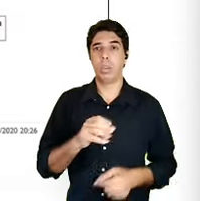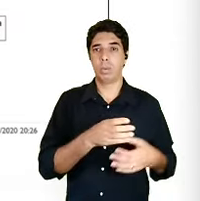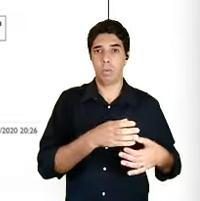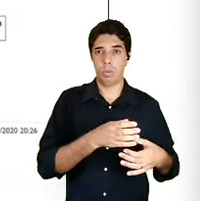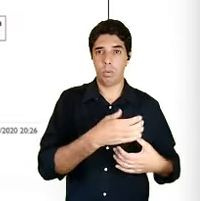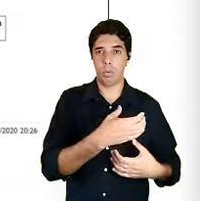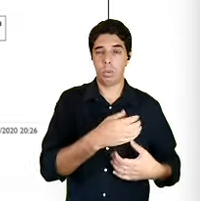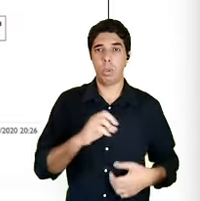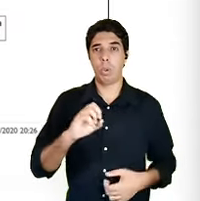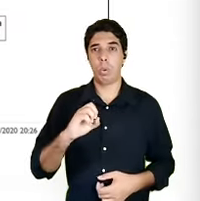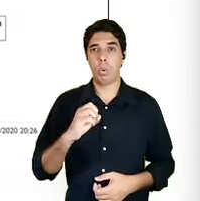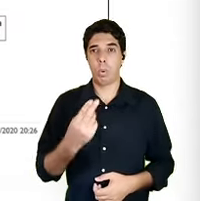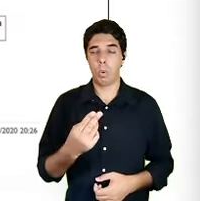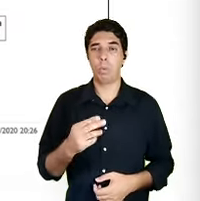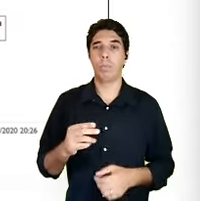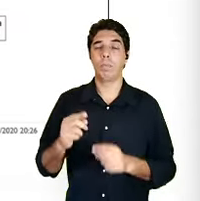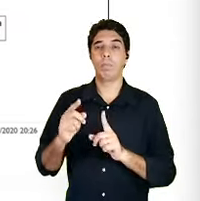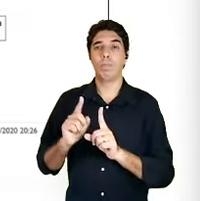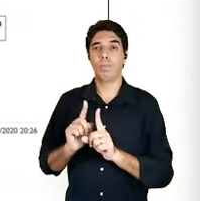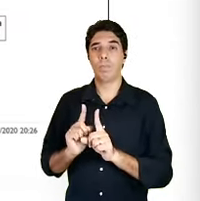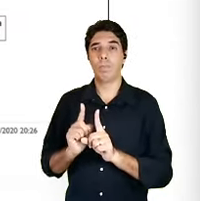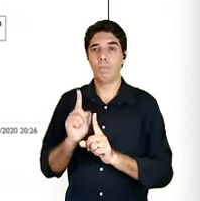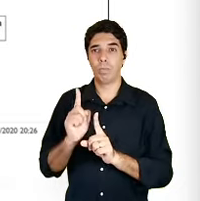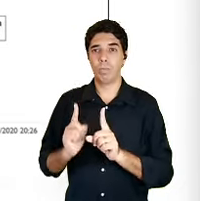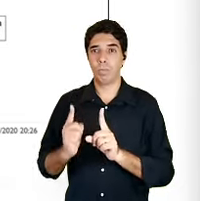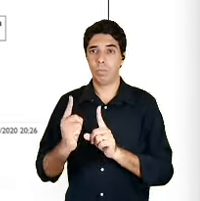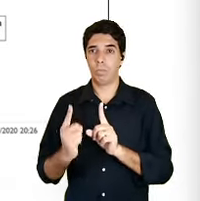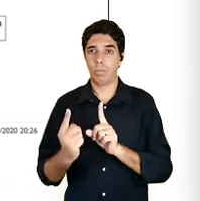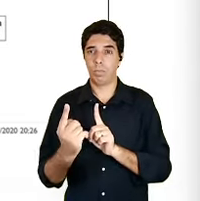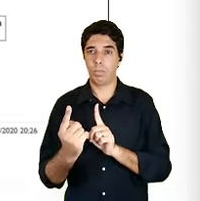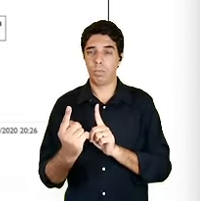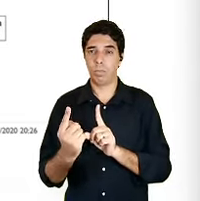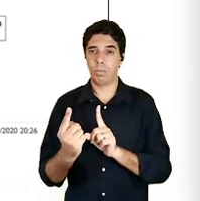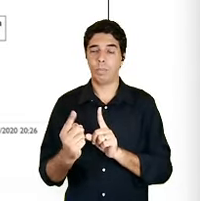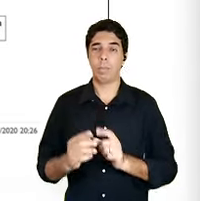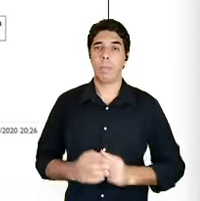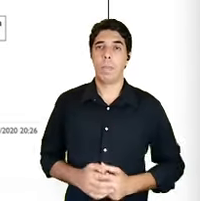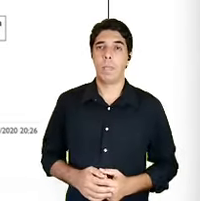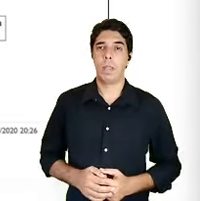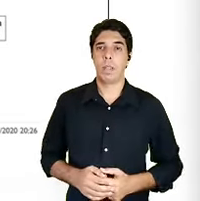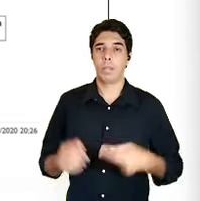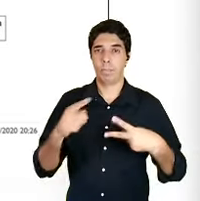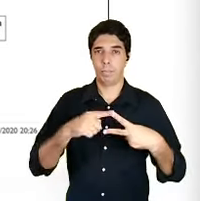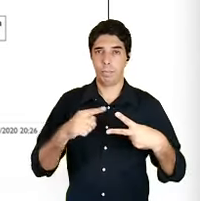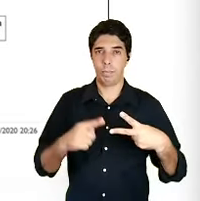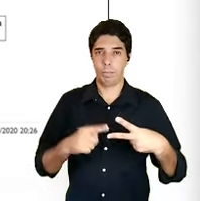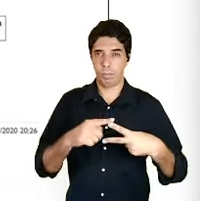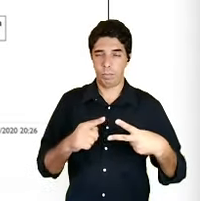projeções paralelas ortogonais. É aqui que elas entram. E dentro desse